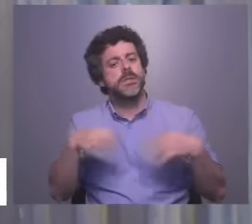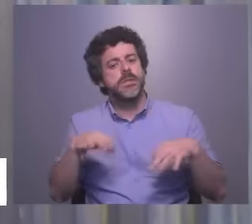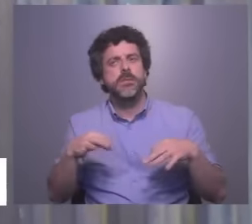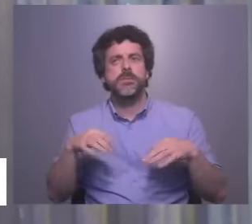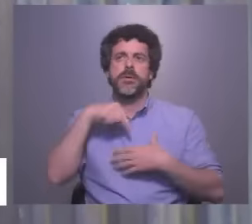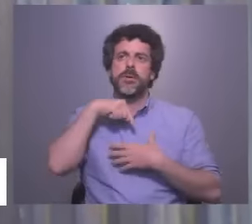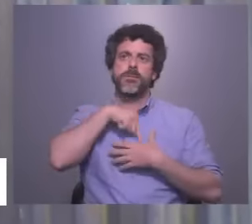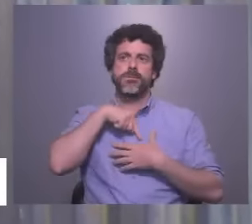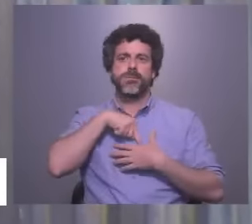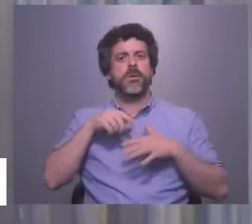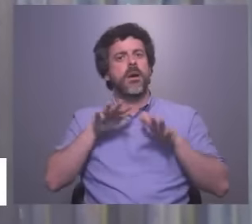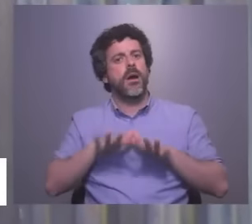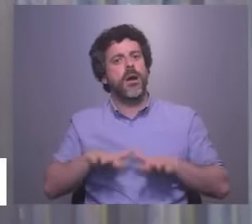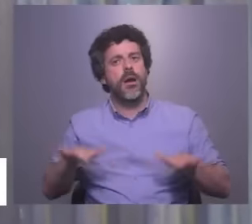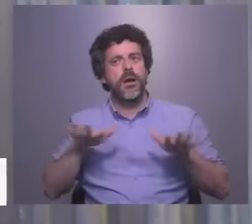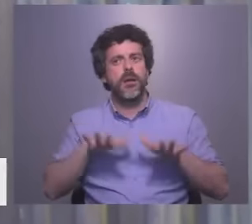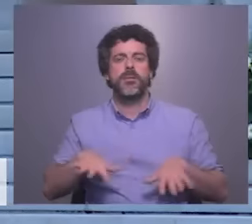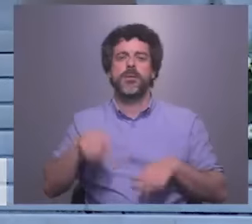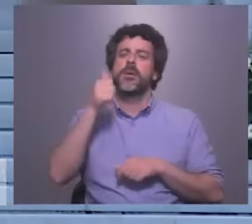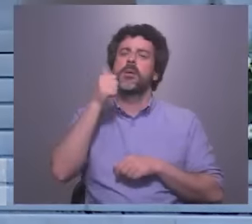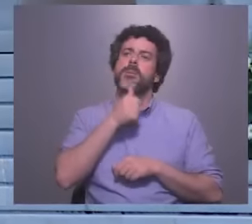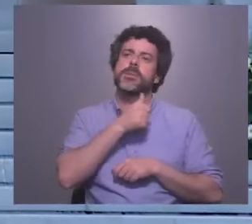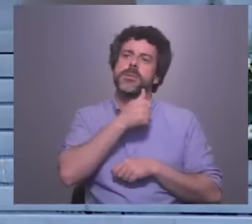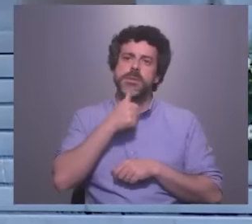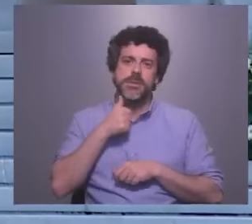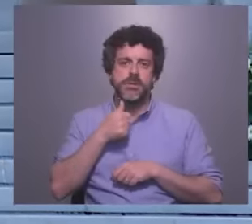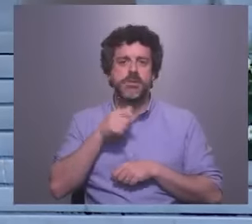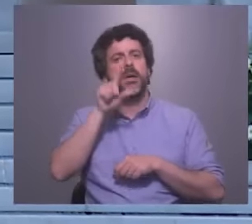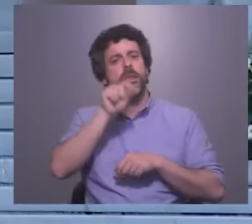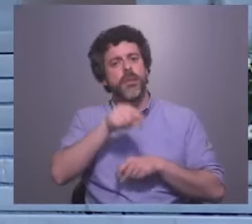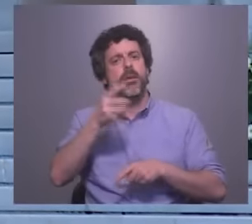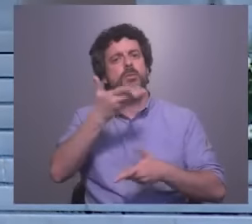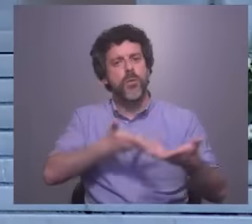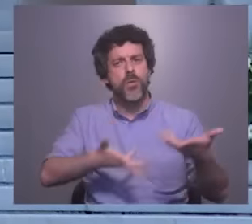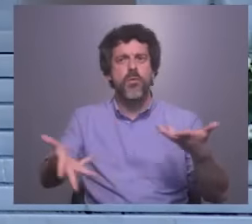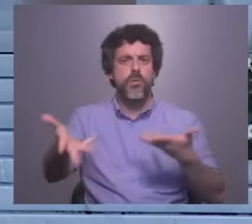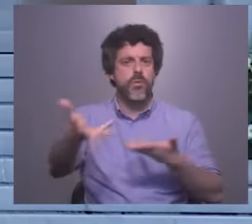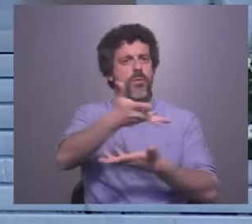comporteis segundo a maneira de viver a que fostes chamados.